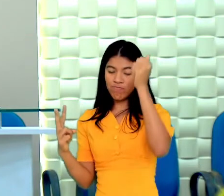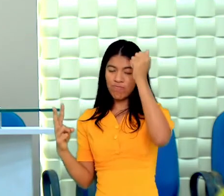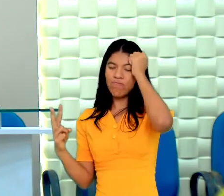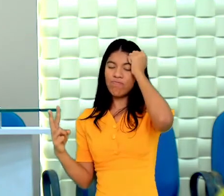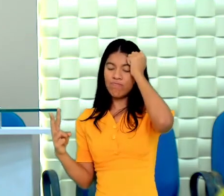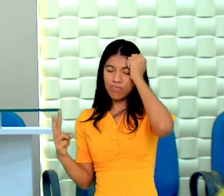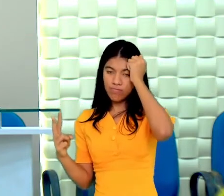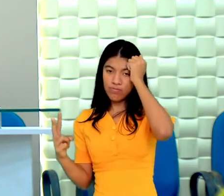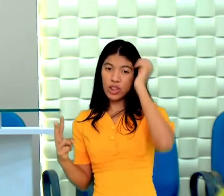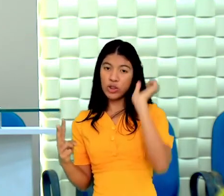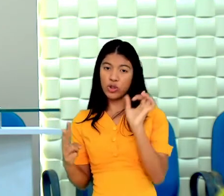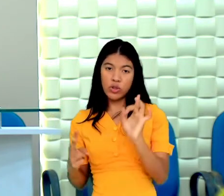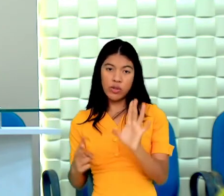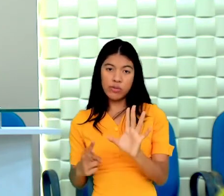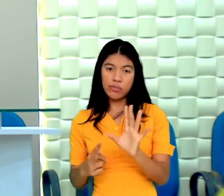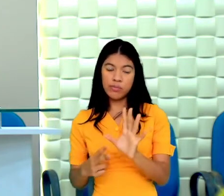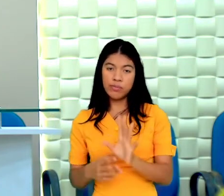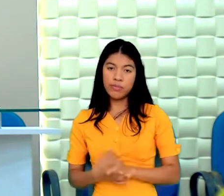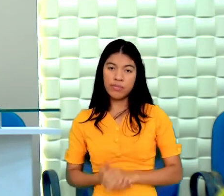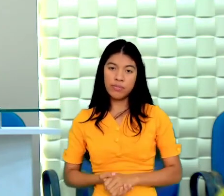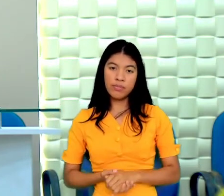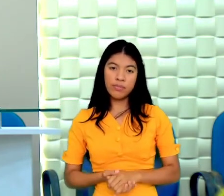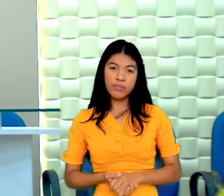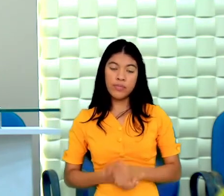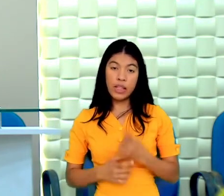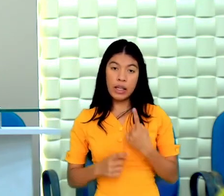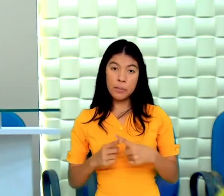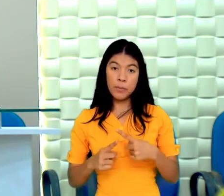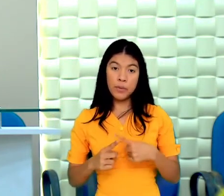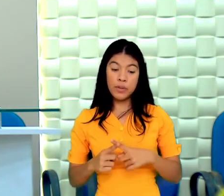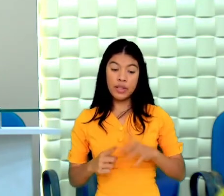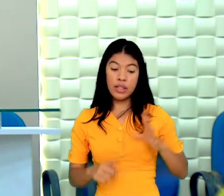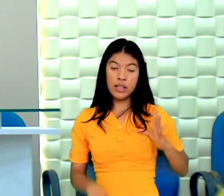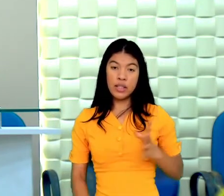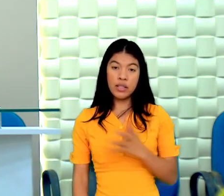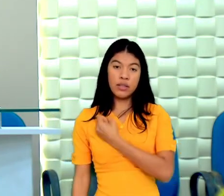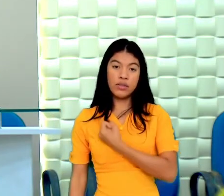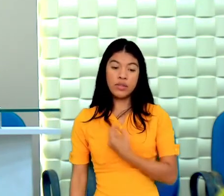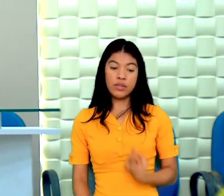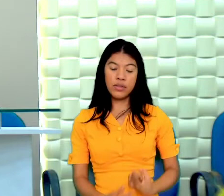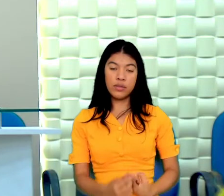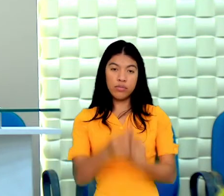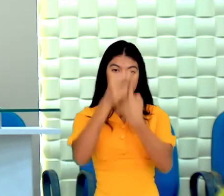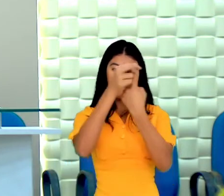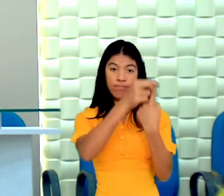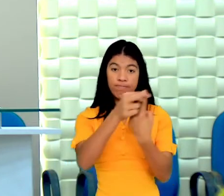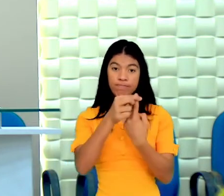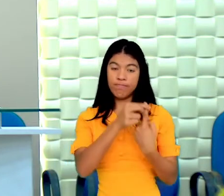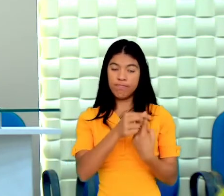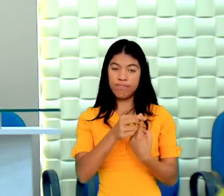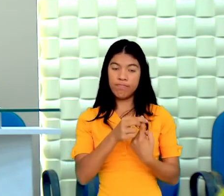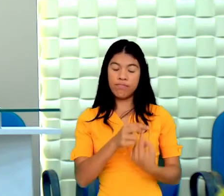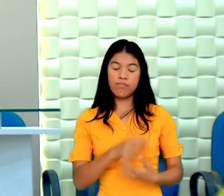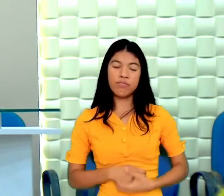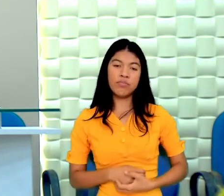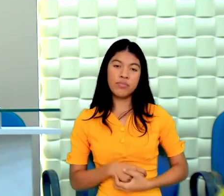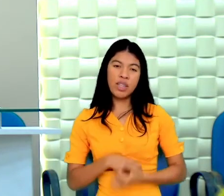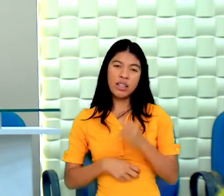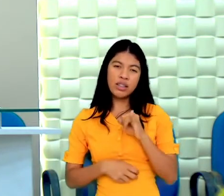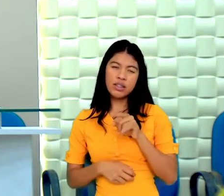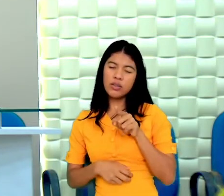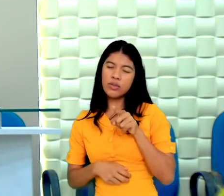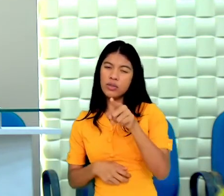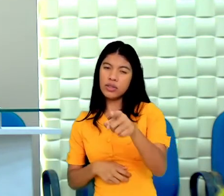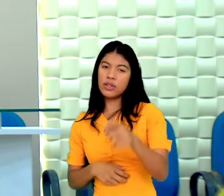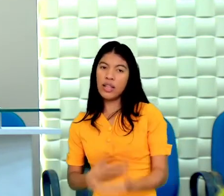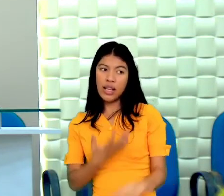ele, não é? Porque a salvação é individual. Se você já se voltou